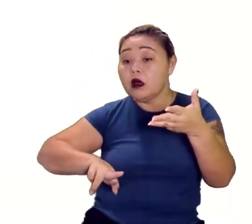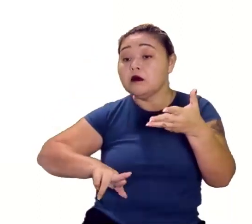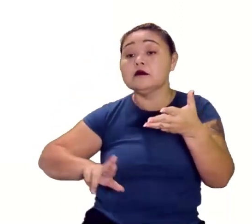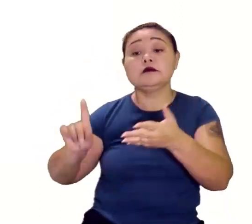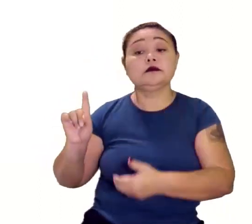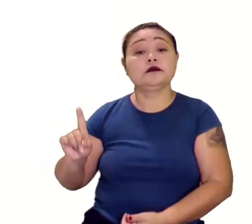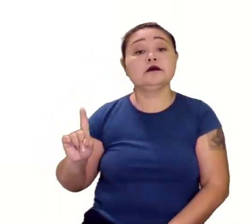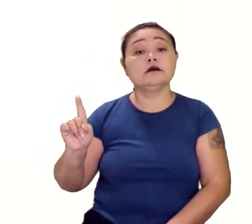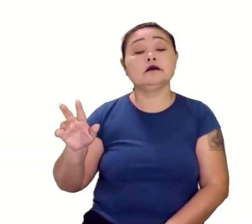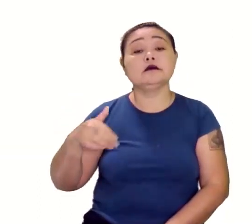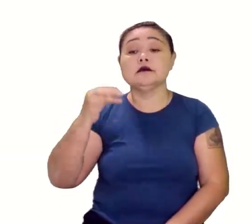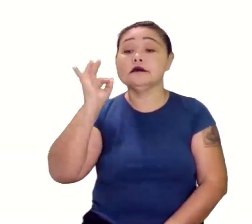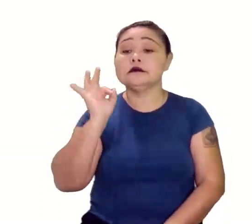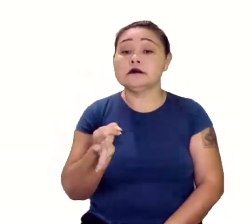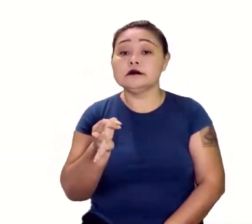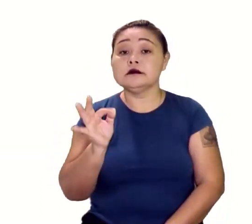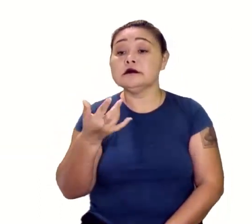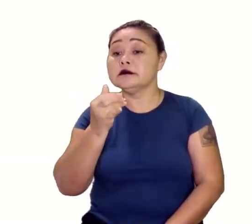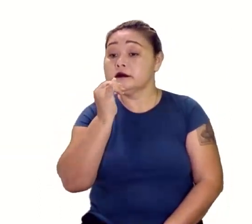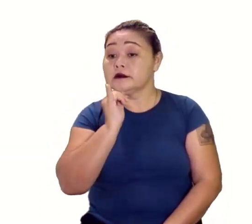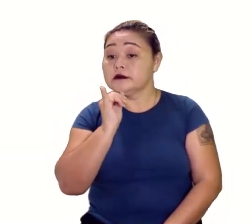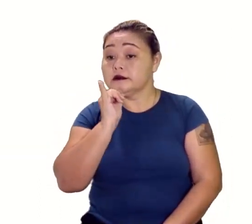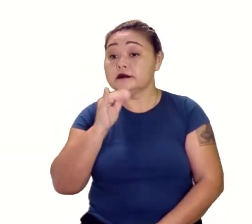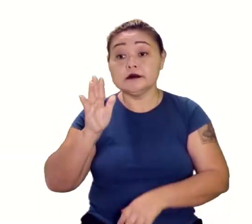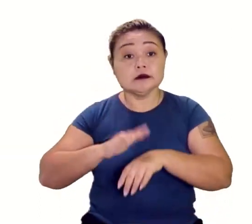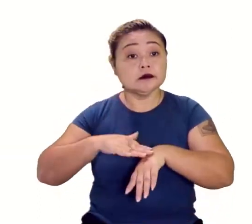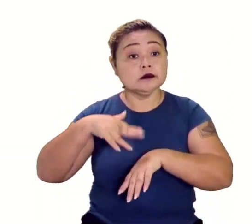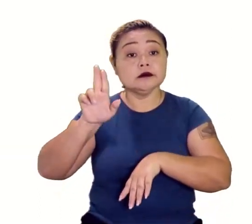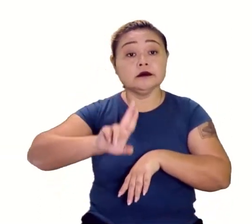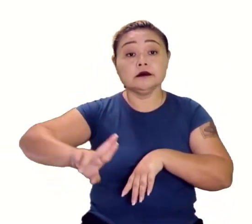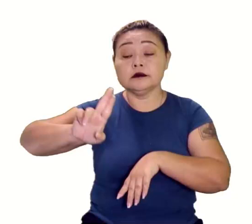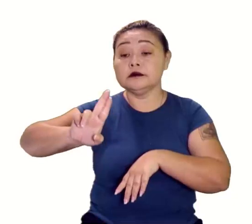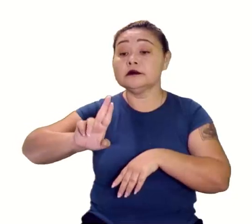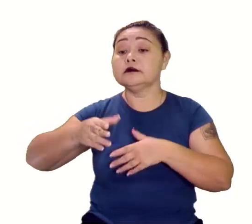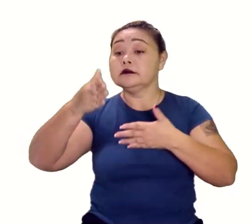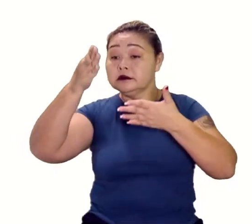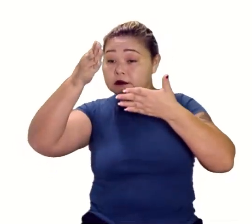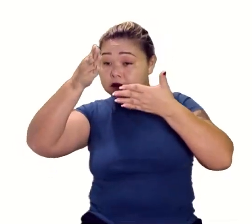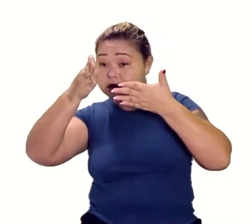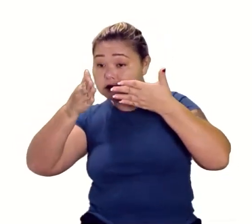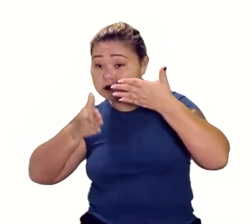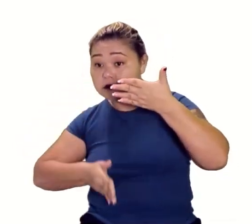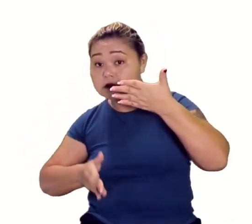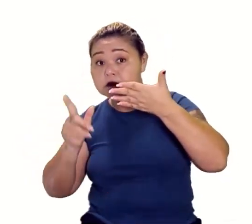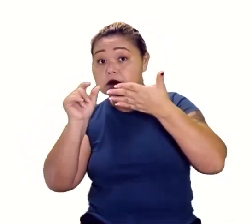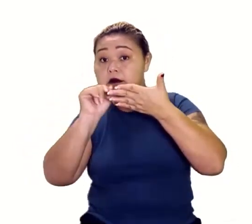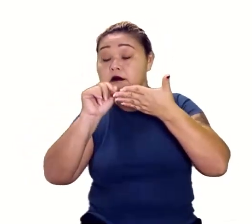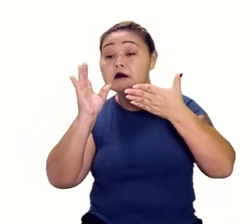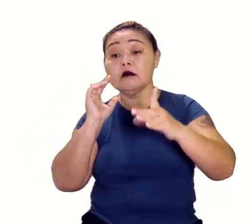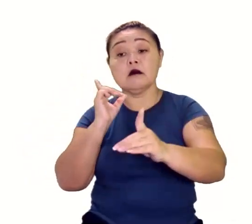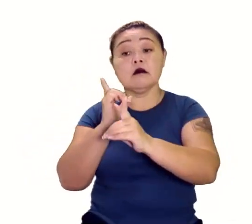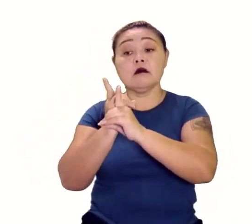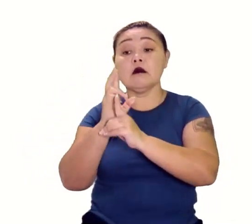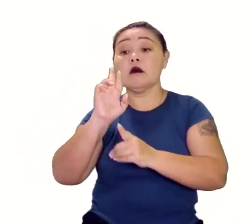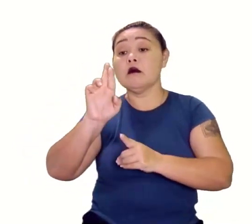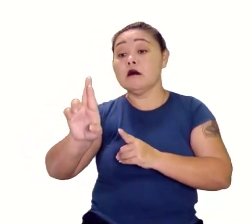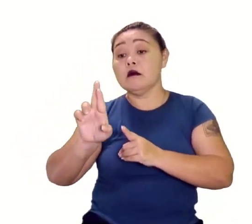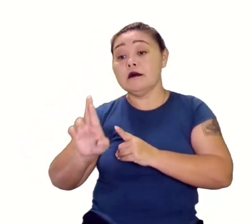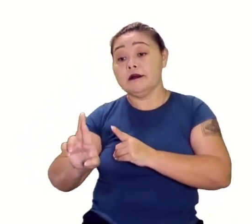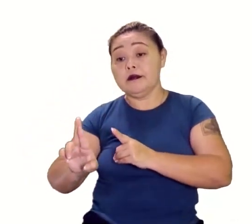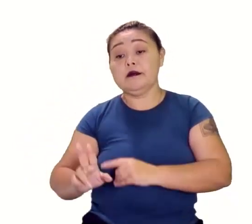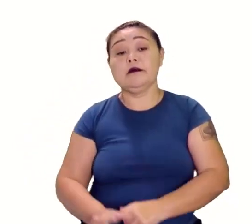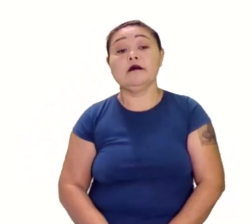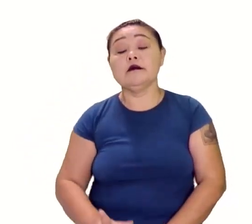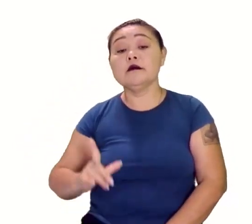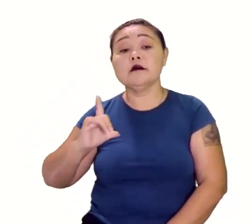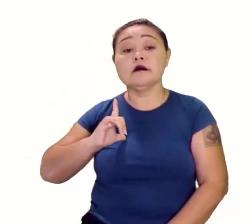tá certo? Certinho. Vamos a mais exemplos. Utilizando a fatoração, encontre as raízes.